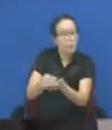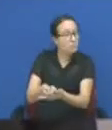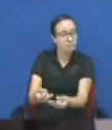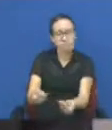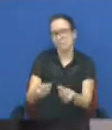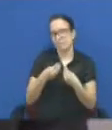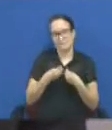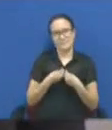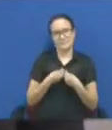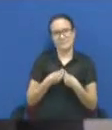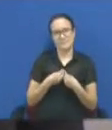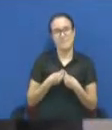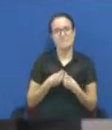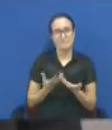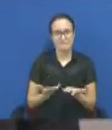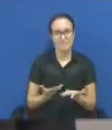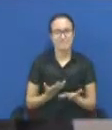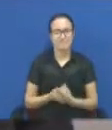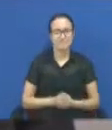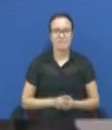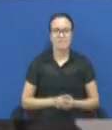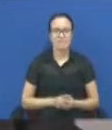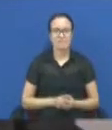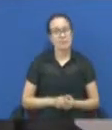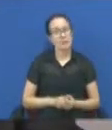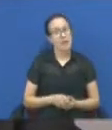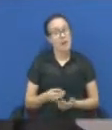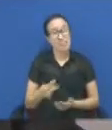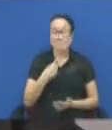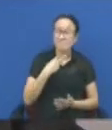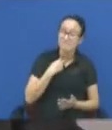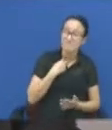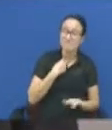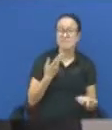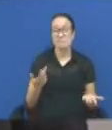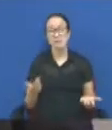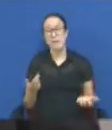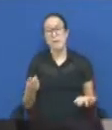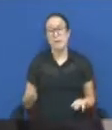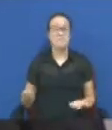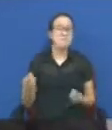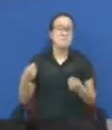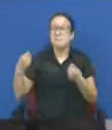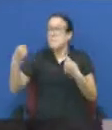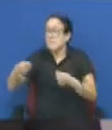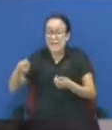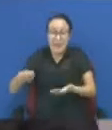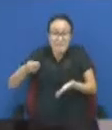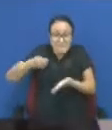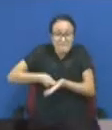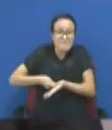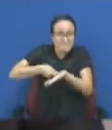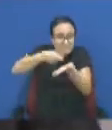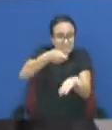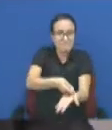a empresa e não recebeu, você não pode determinar que seja paga toda